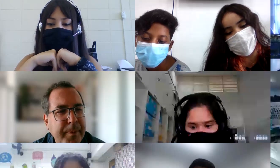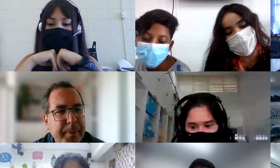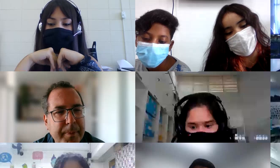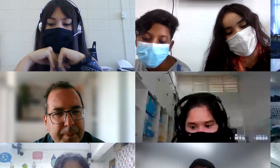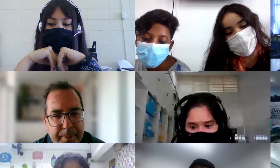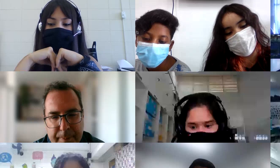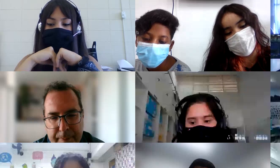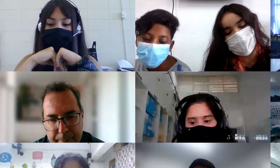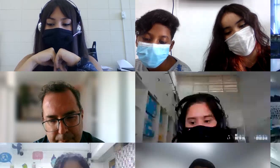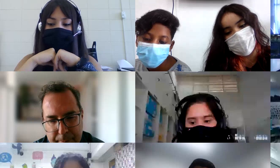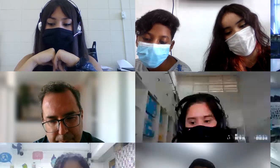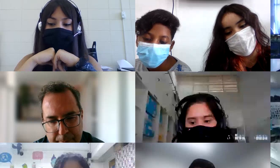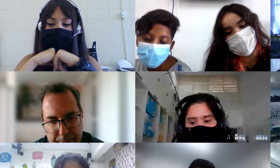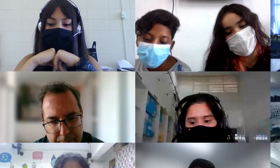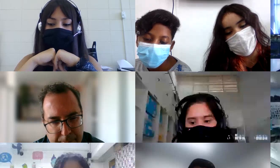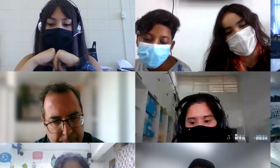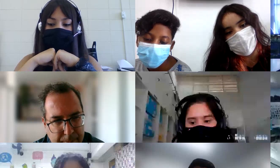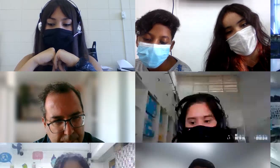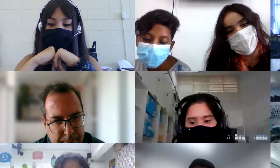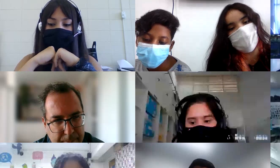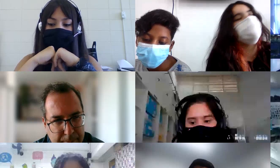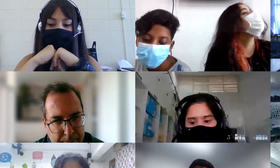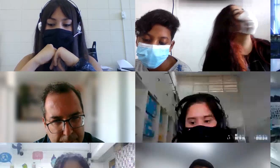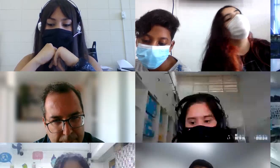também, para que depois todos possam ver, tá bom?